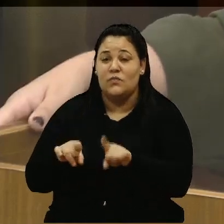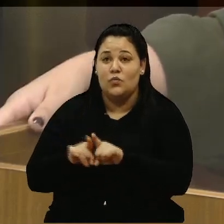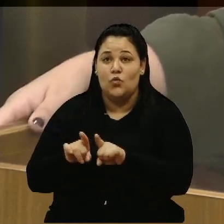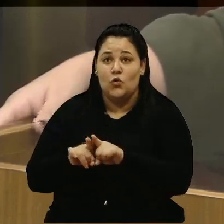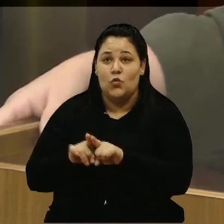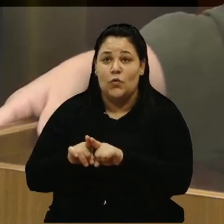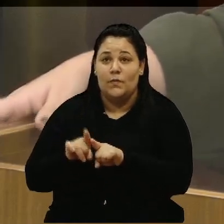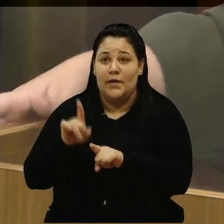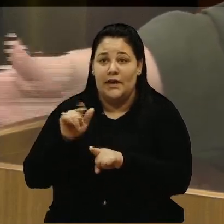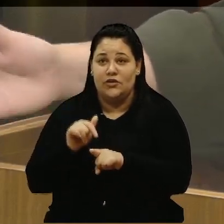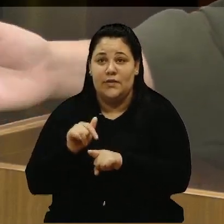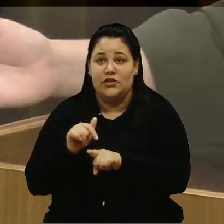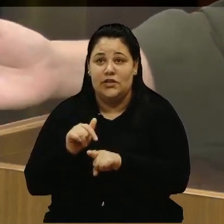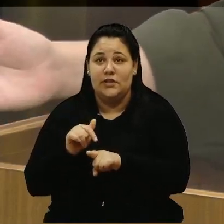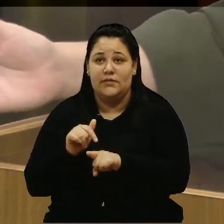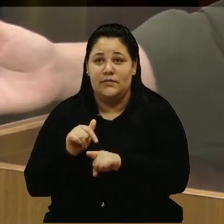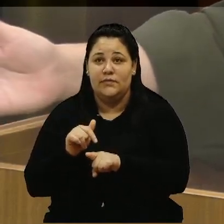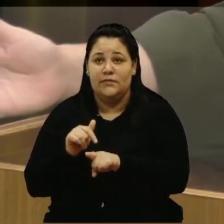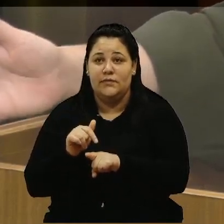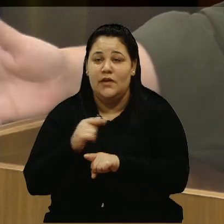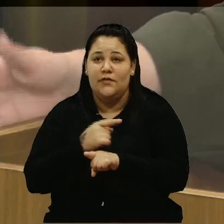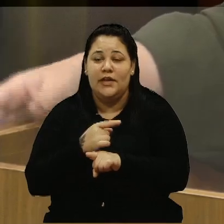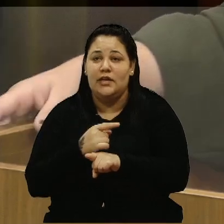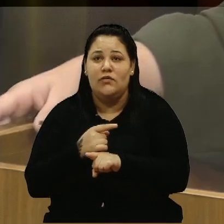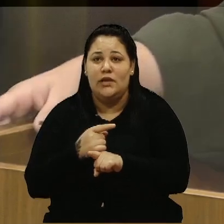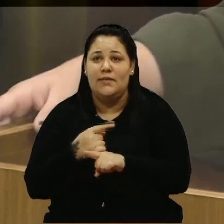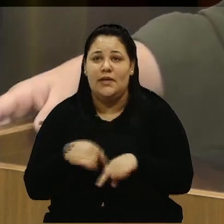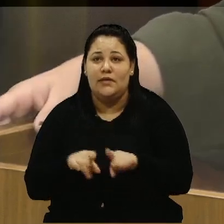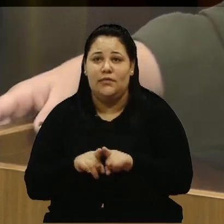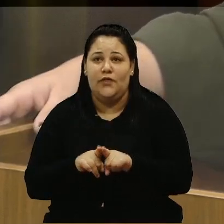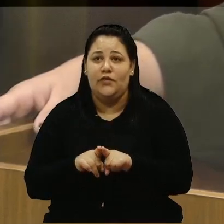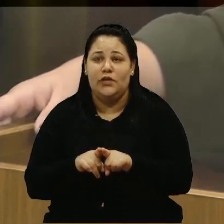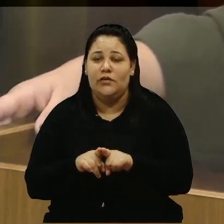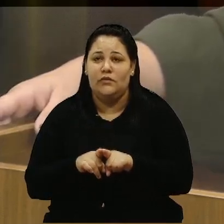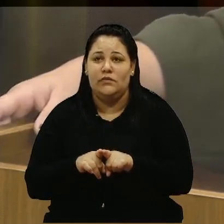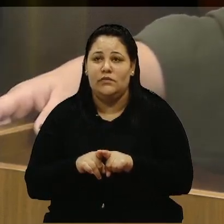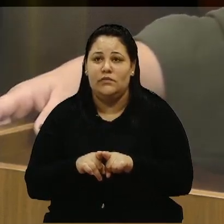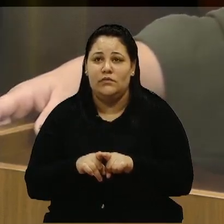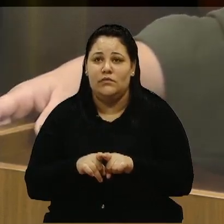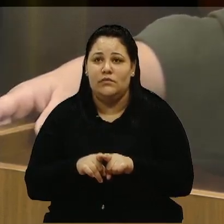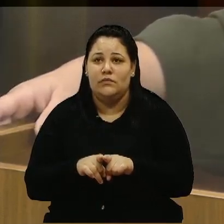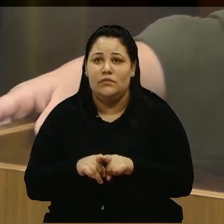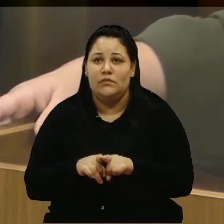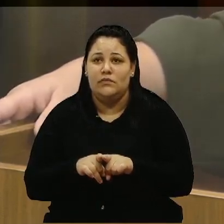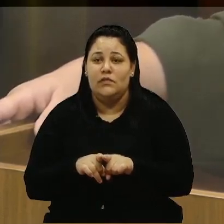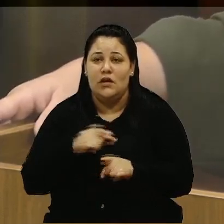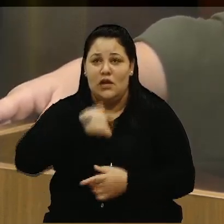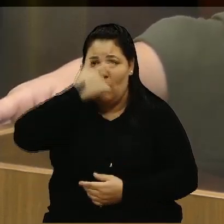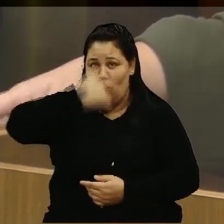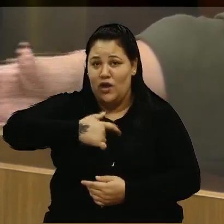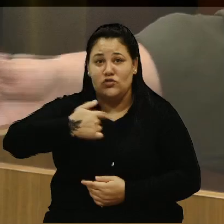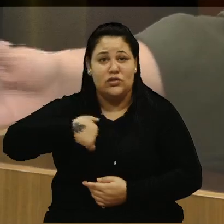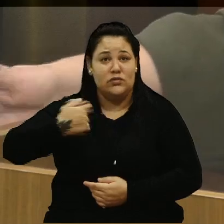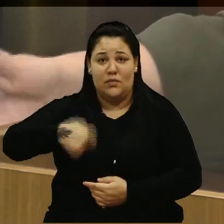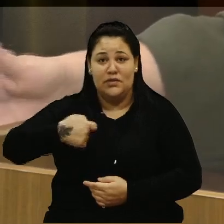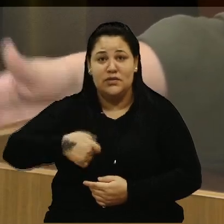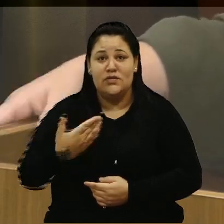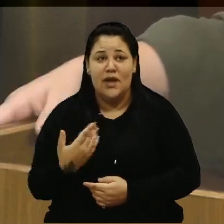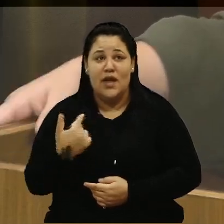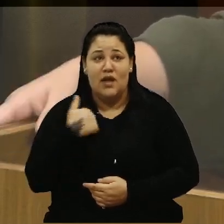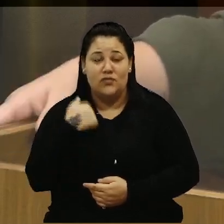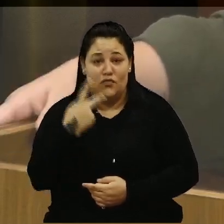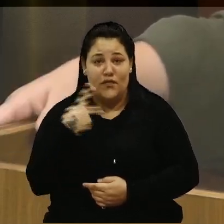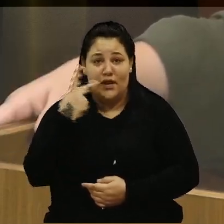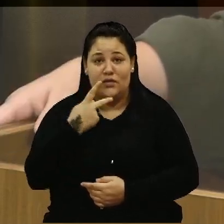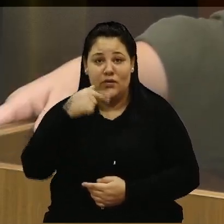consultado pela Rádio Gaúcha e disse que eu não falei com ele sobre isso. Opa, eu acho que eu não preciso, né? Eu sou vereadora dessa